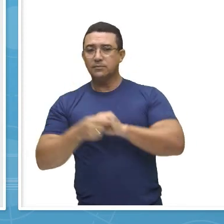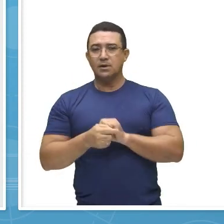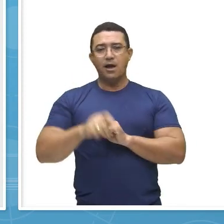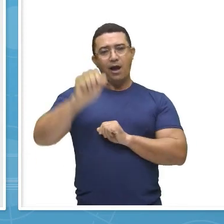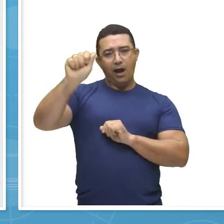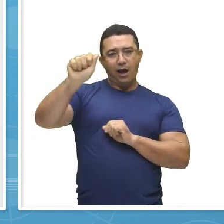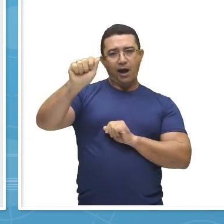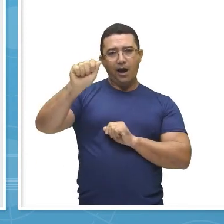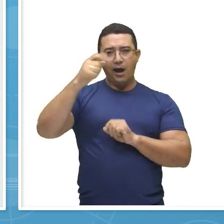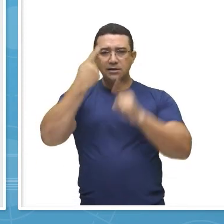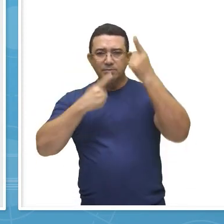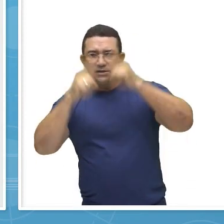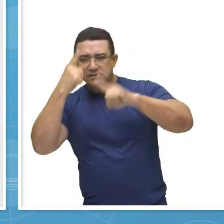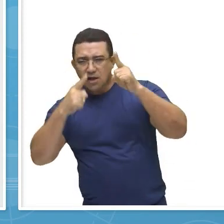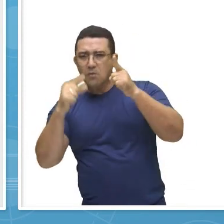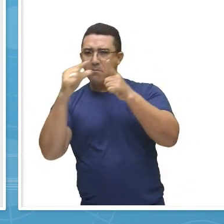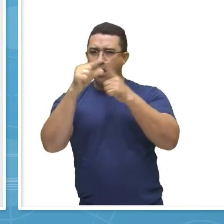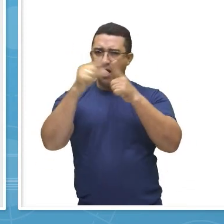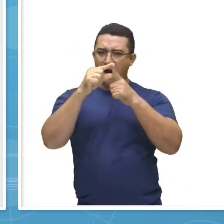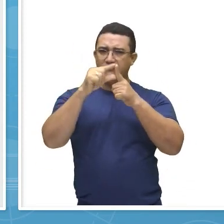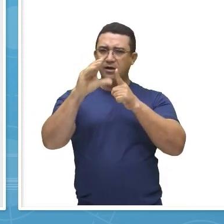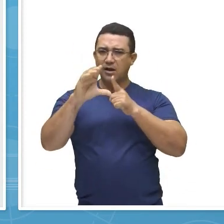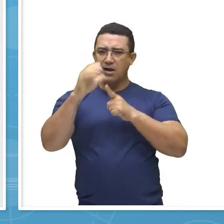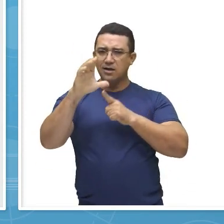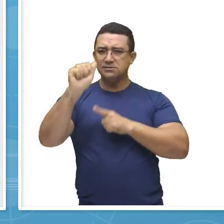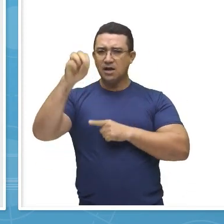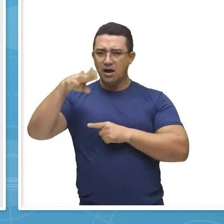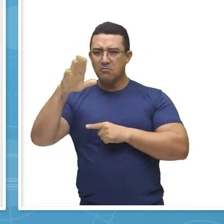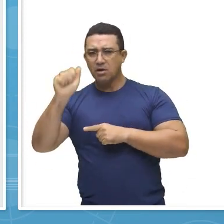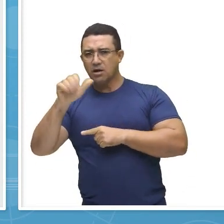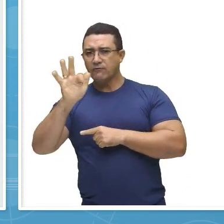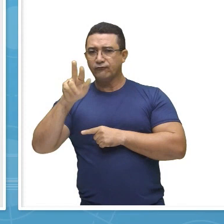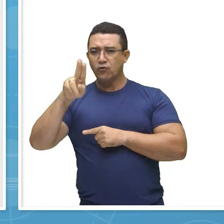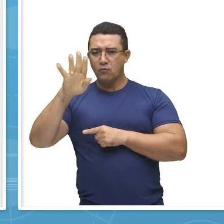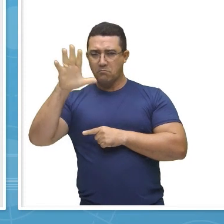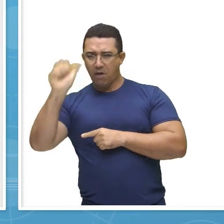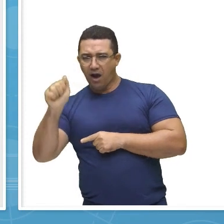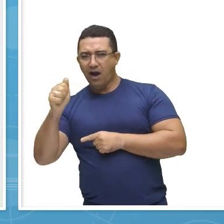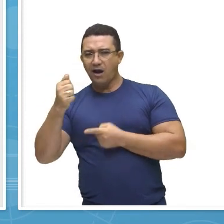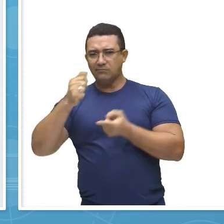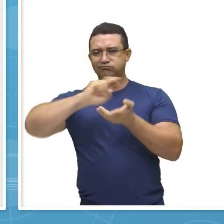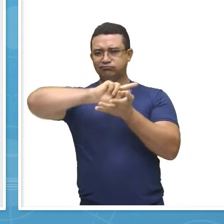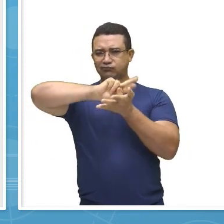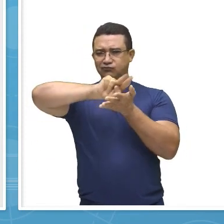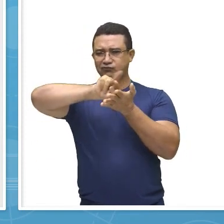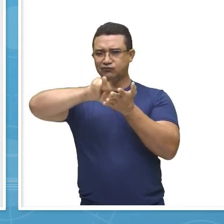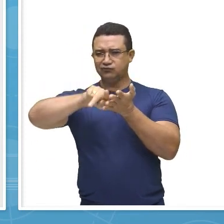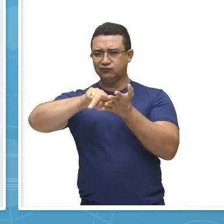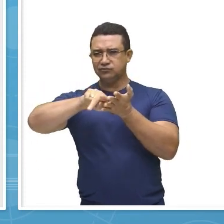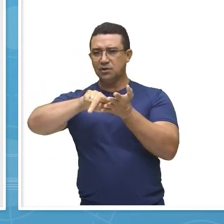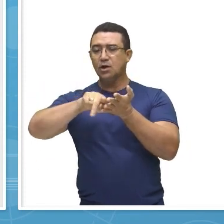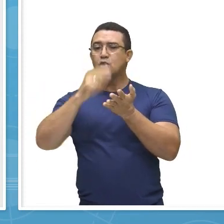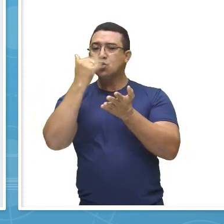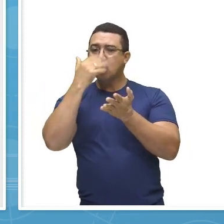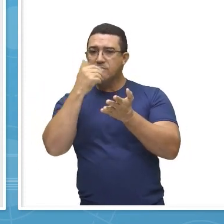expressões como caçamba, fubá, moleque e corcunda. Na culinária, o vatapá e a feijoada. E